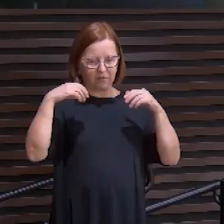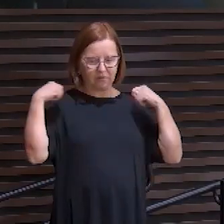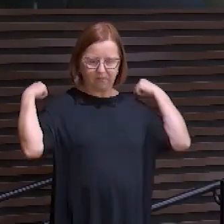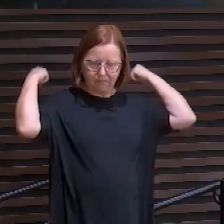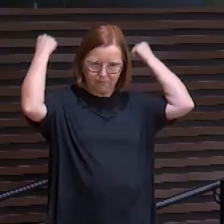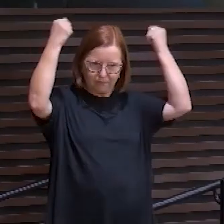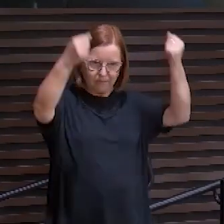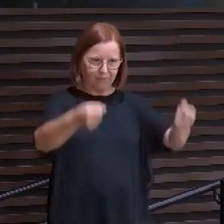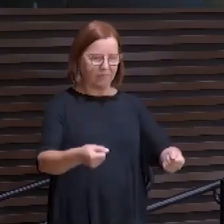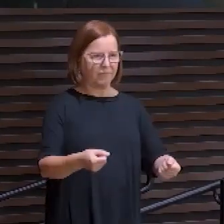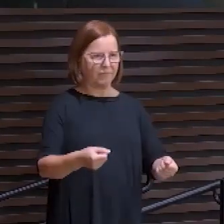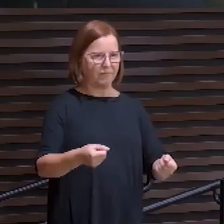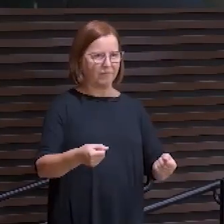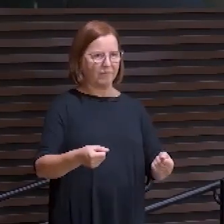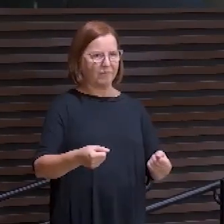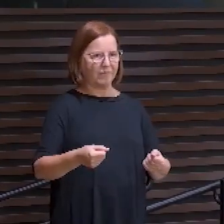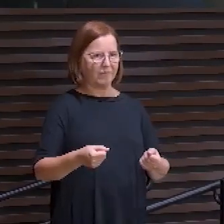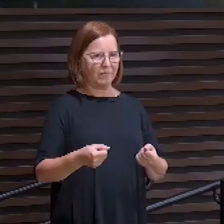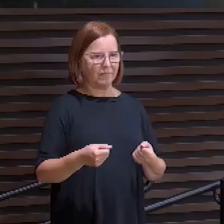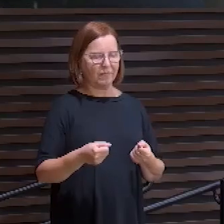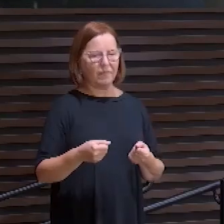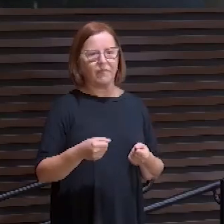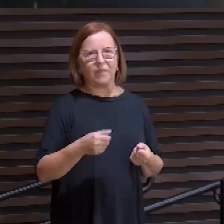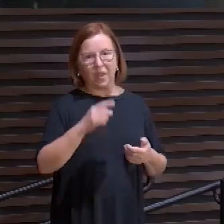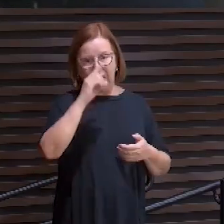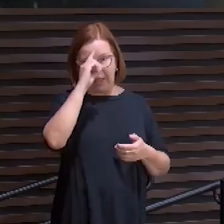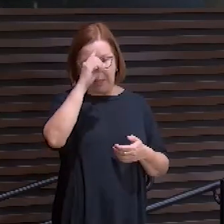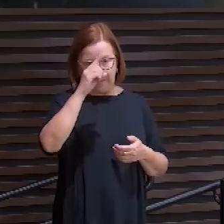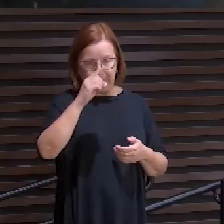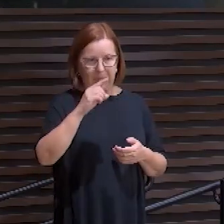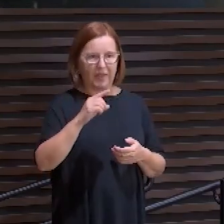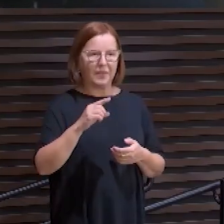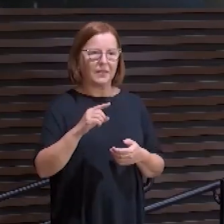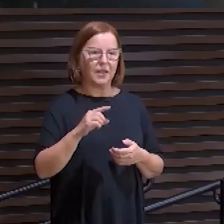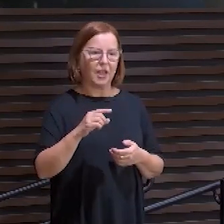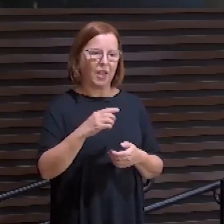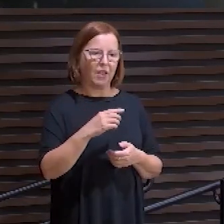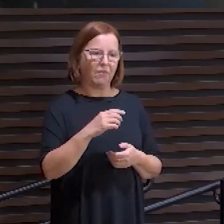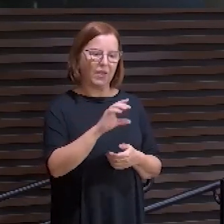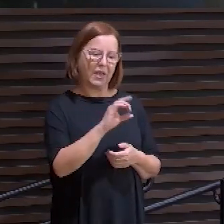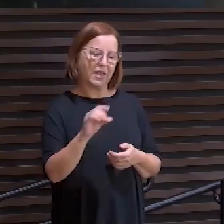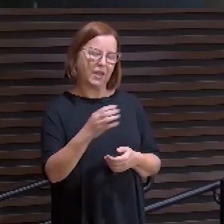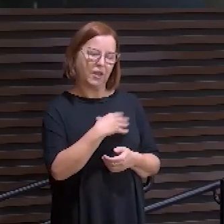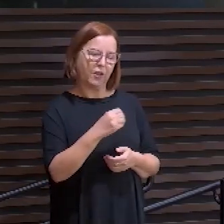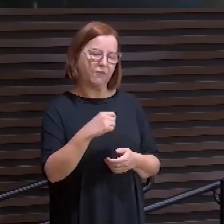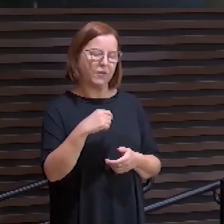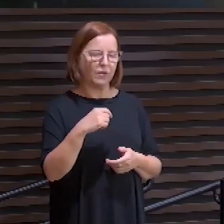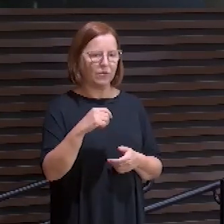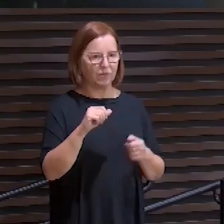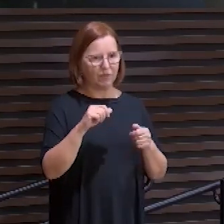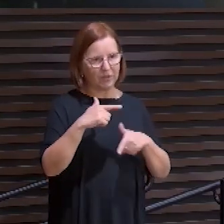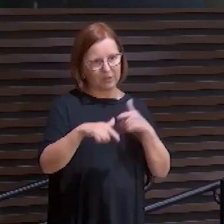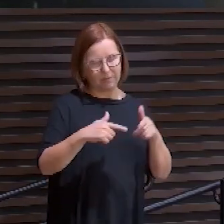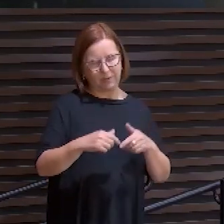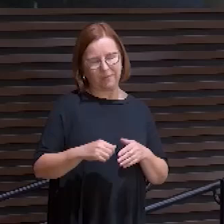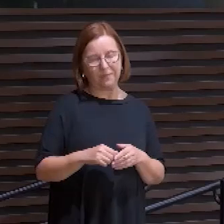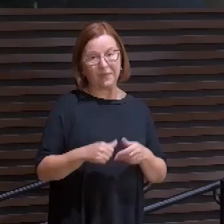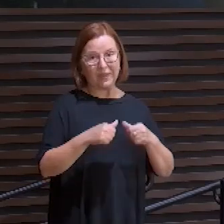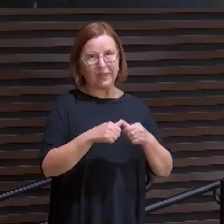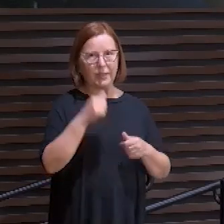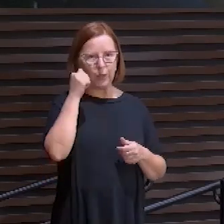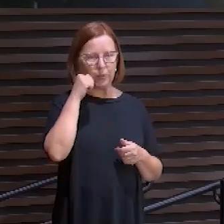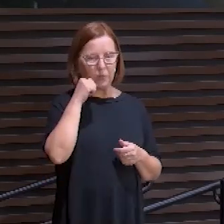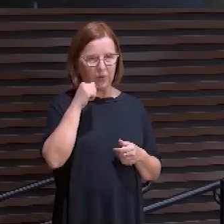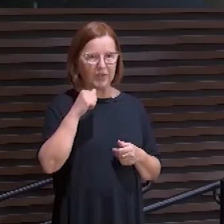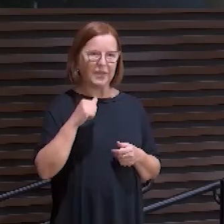lençol e dava as atividades para os filhos fazer. E ela deixou aqui 6 coisas que eu